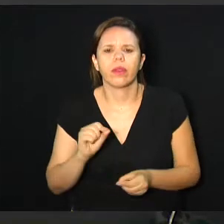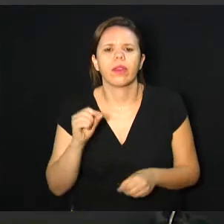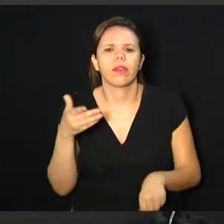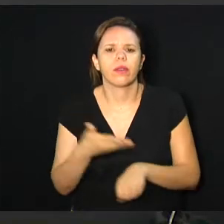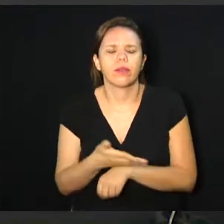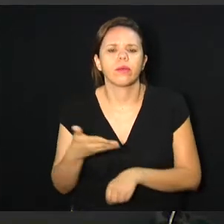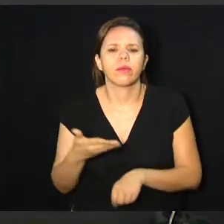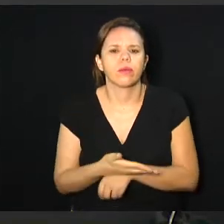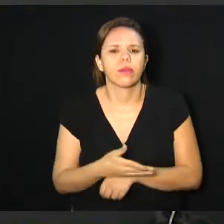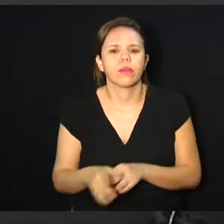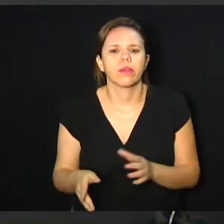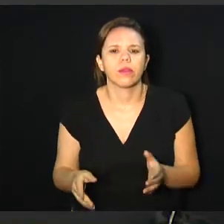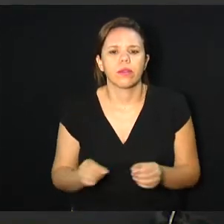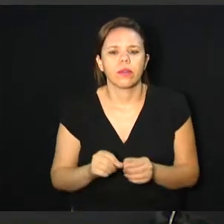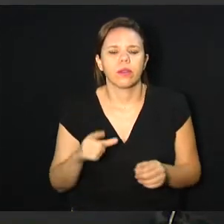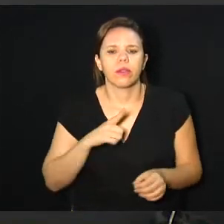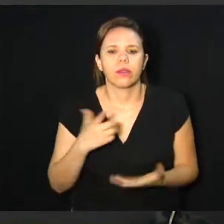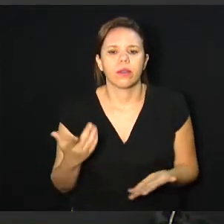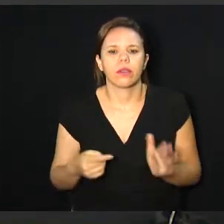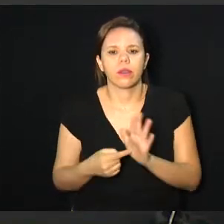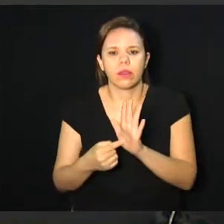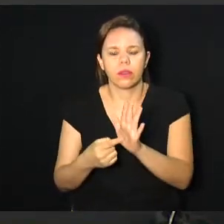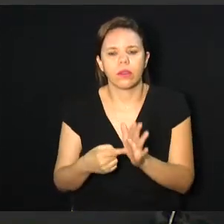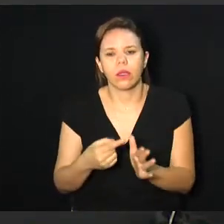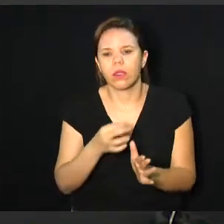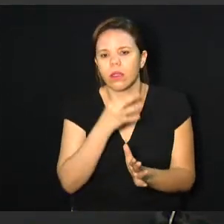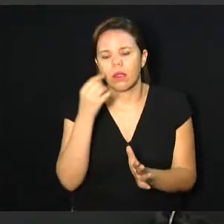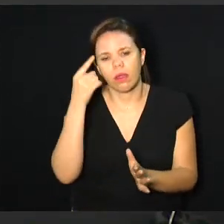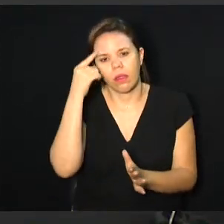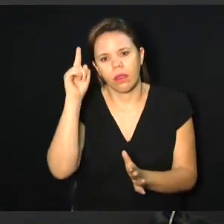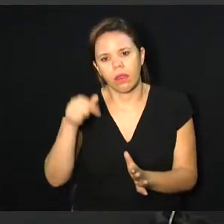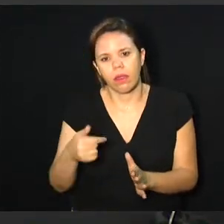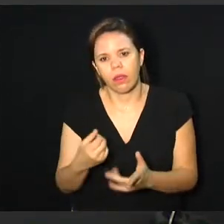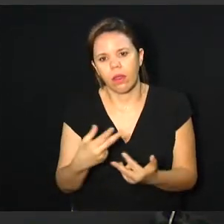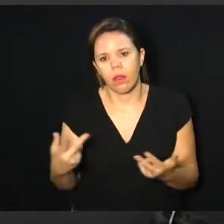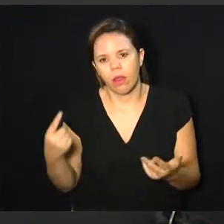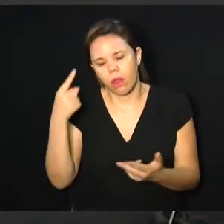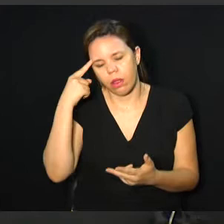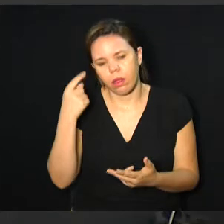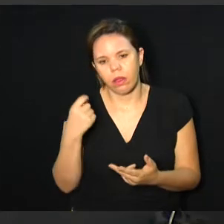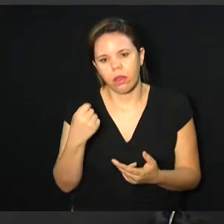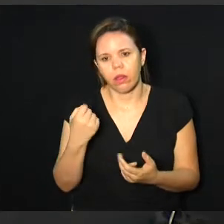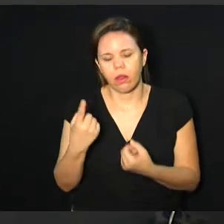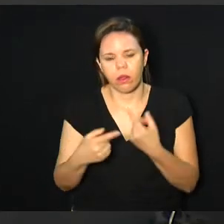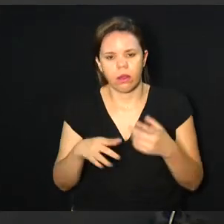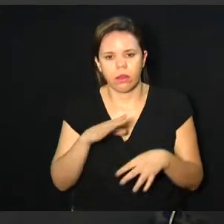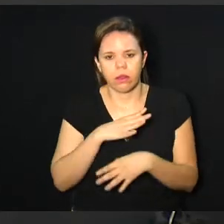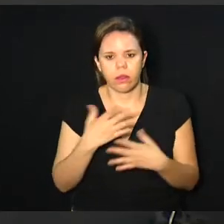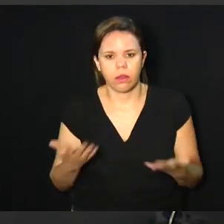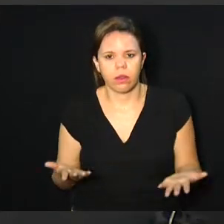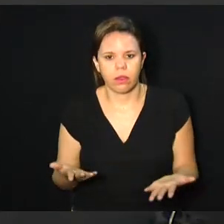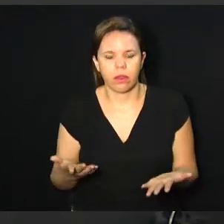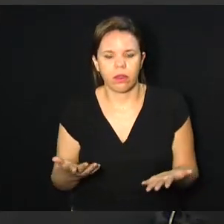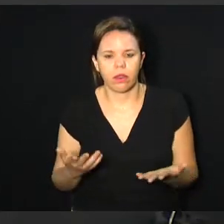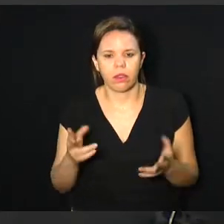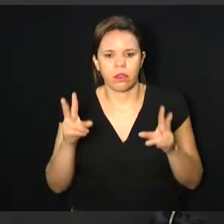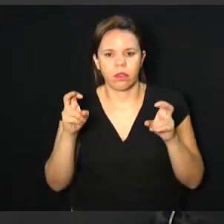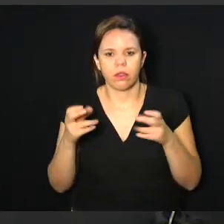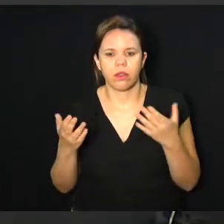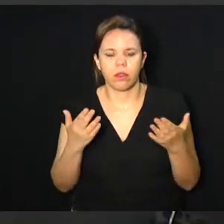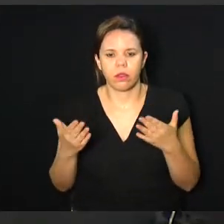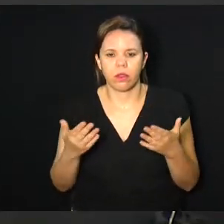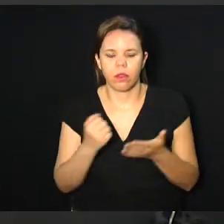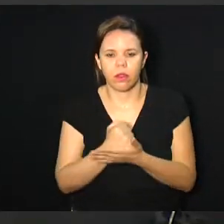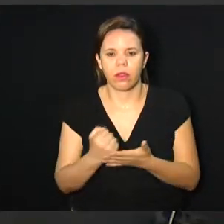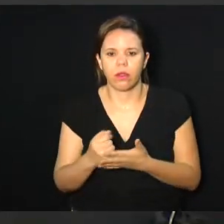que você trouxe umas boas ideias, né, alguns cases de cidades em relação ao contrato. Se você